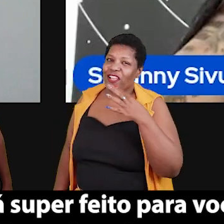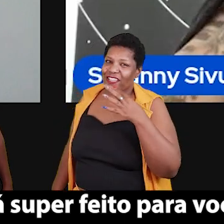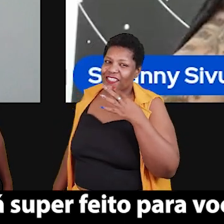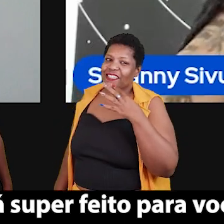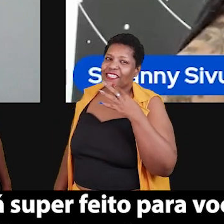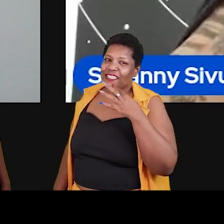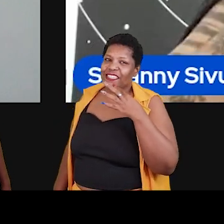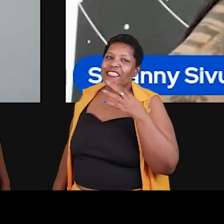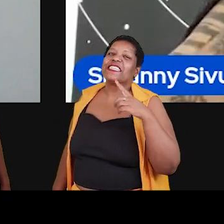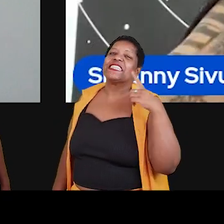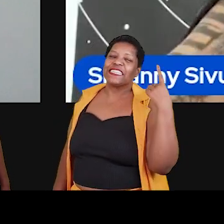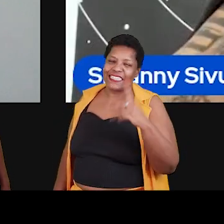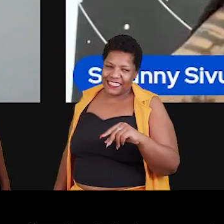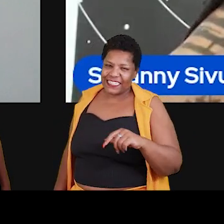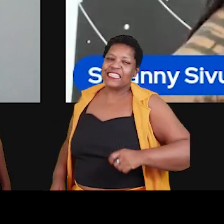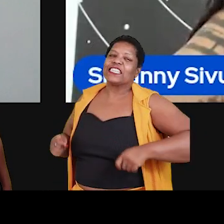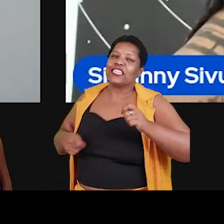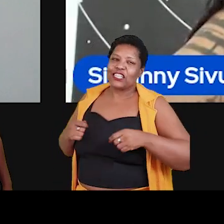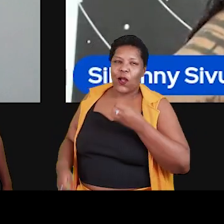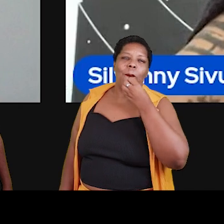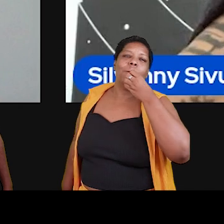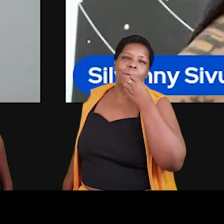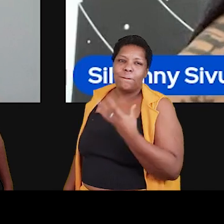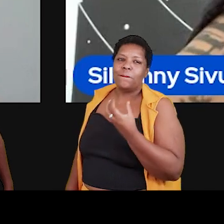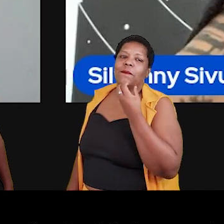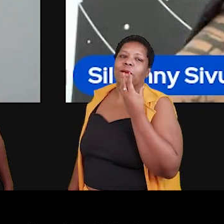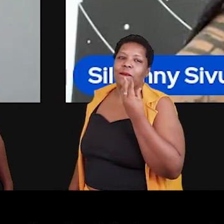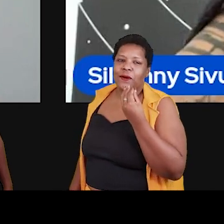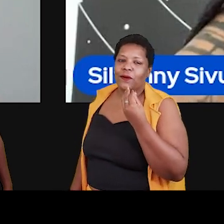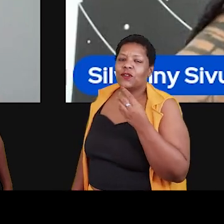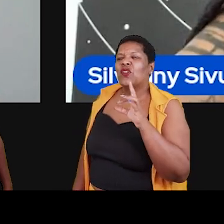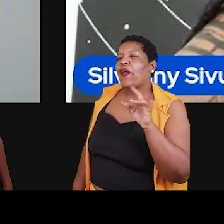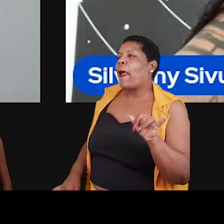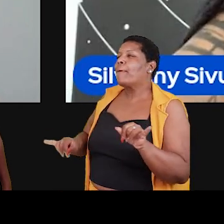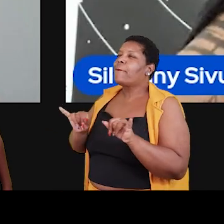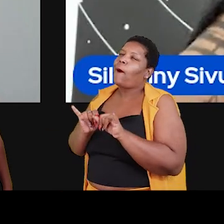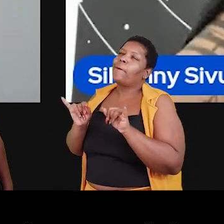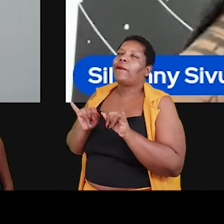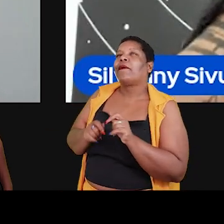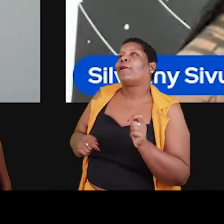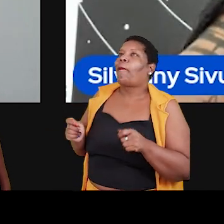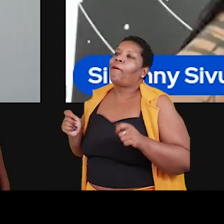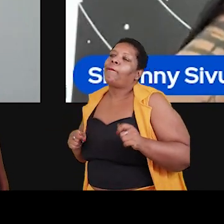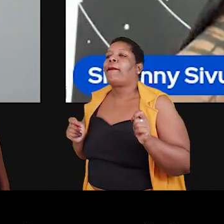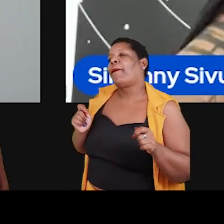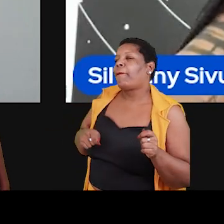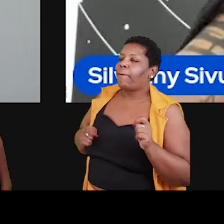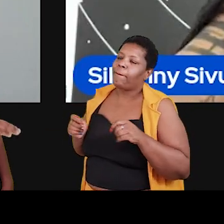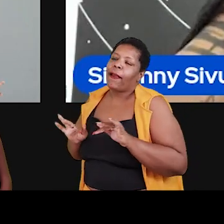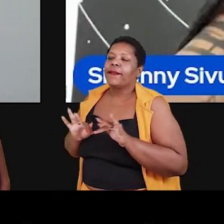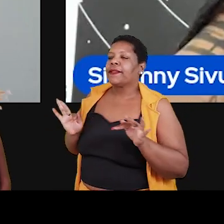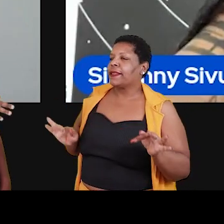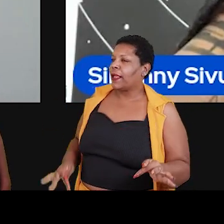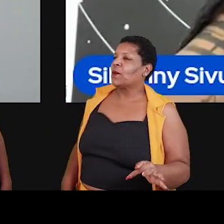E a molecada toca muito. E não são arranjos bobinhos, sabe? Não, pô, Tum-ti-pá, com tum-ti-pá. Não, certeza, é